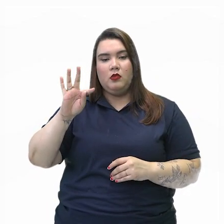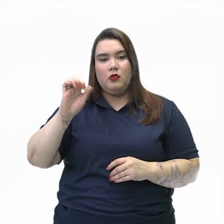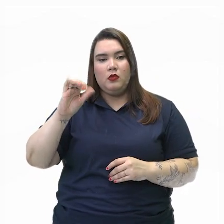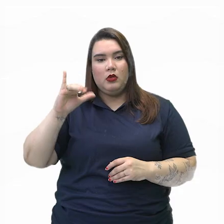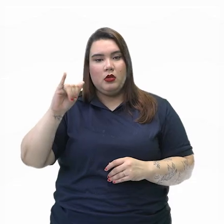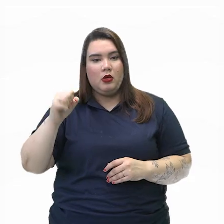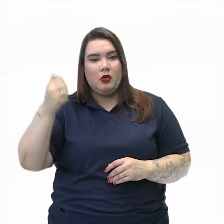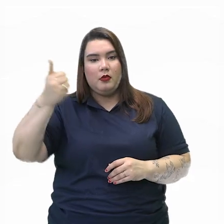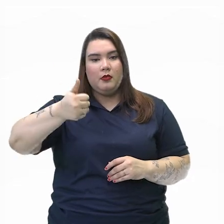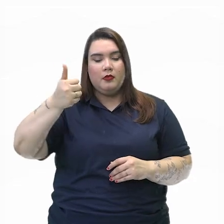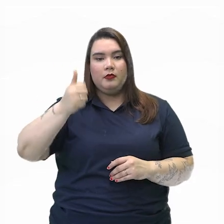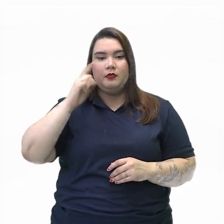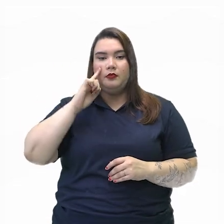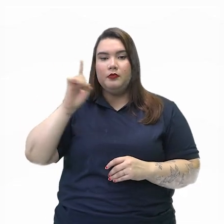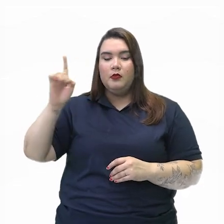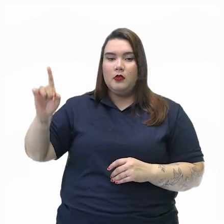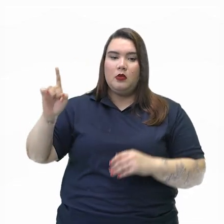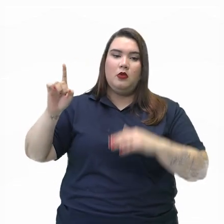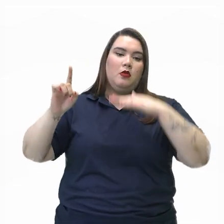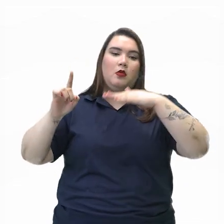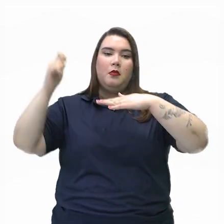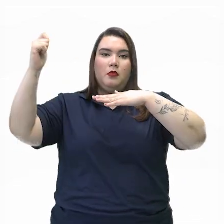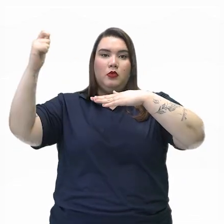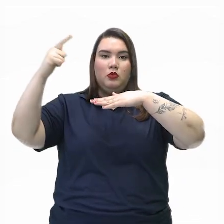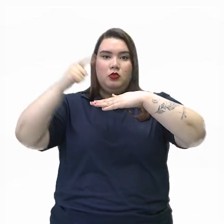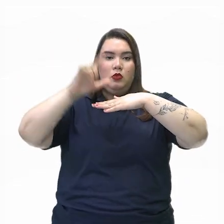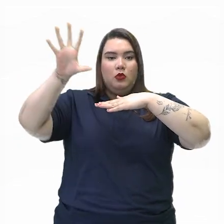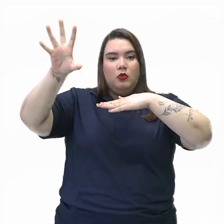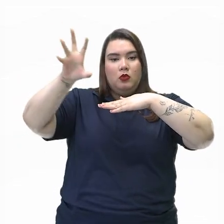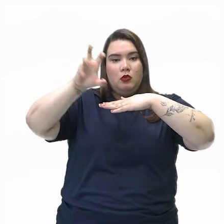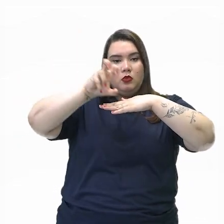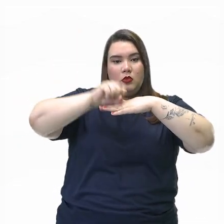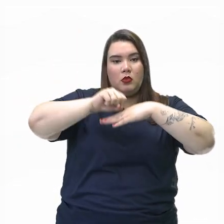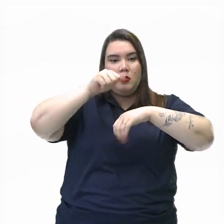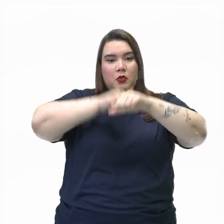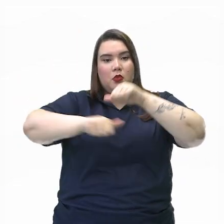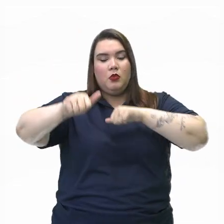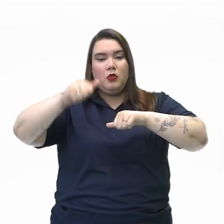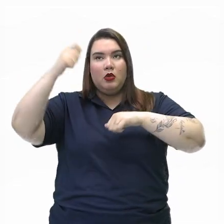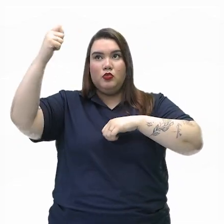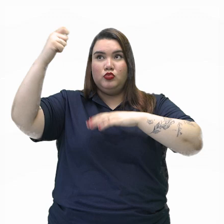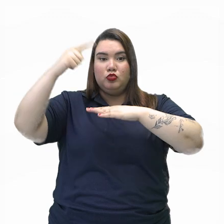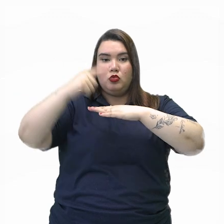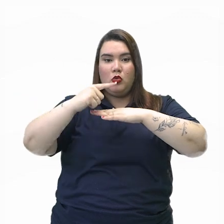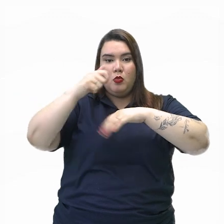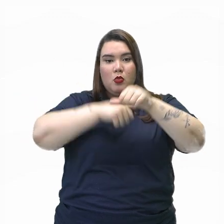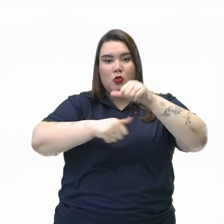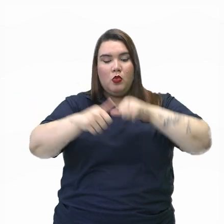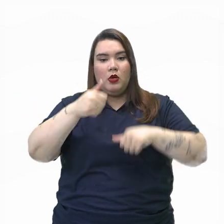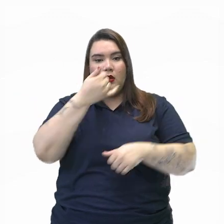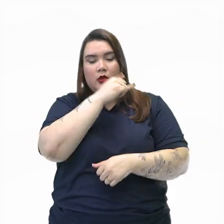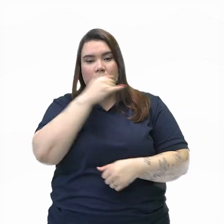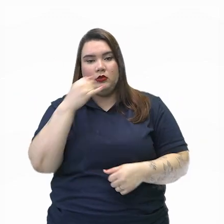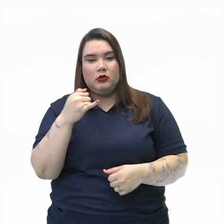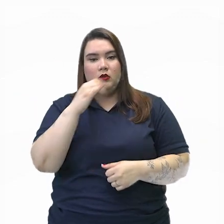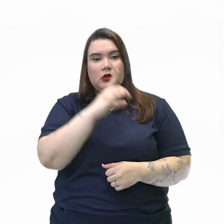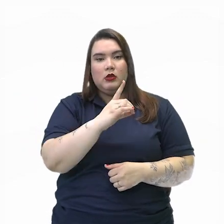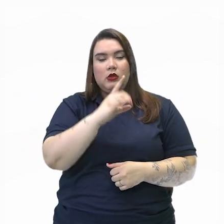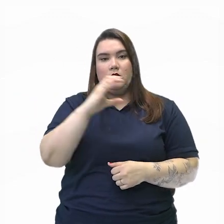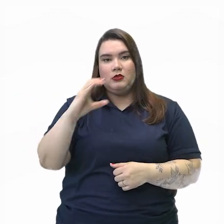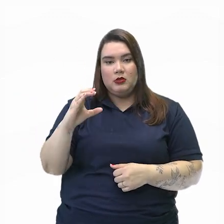tem aí a primeira. É o painel solar, que converte a luz do sol em